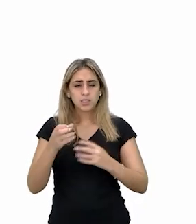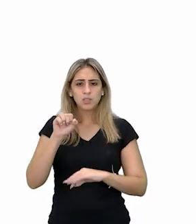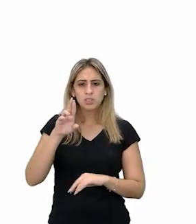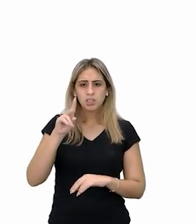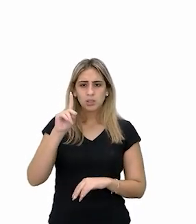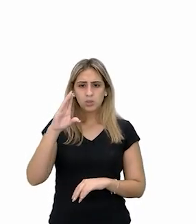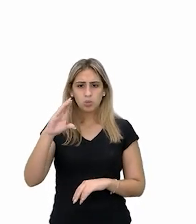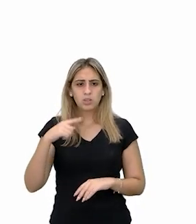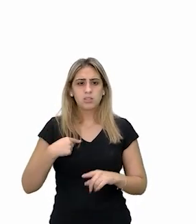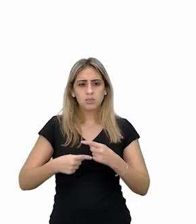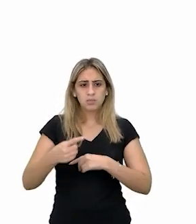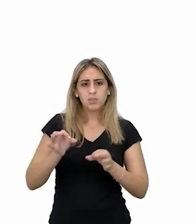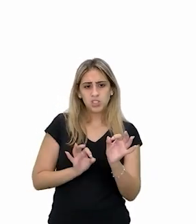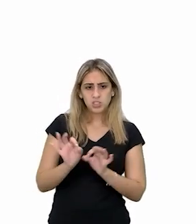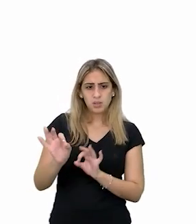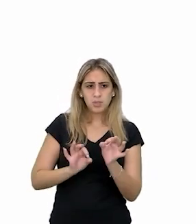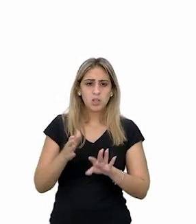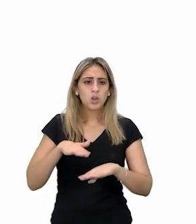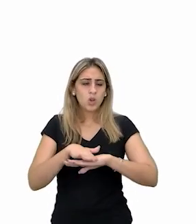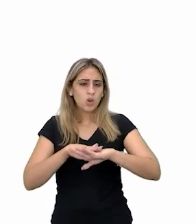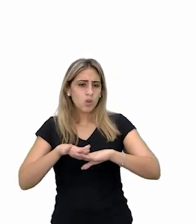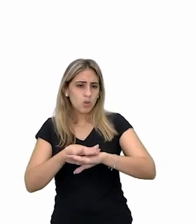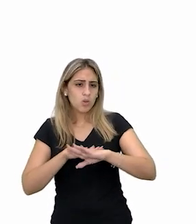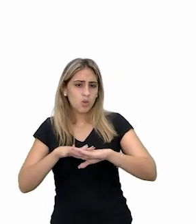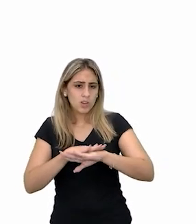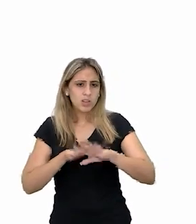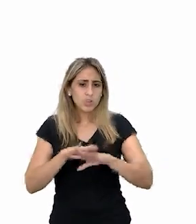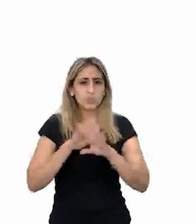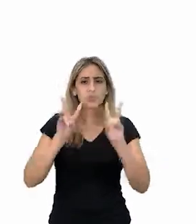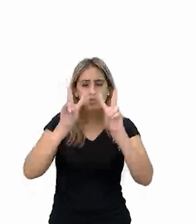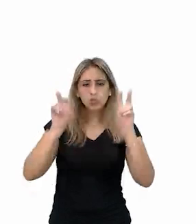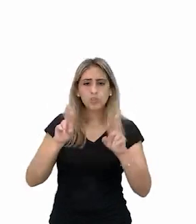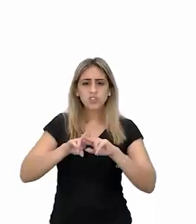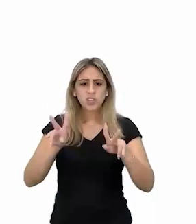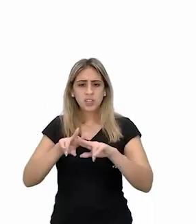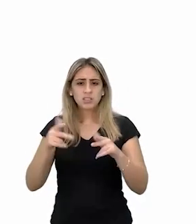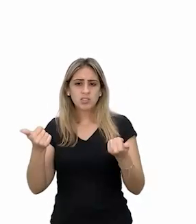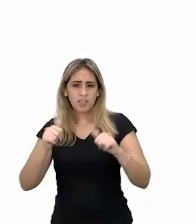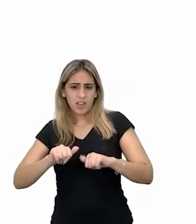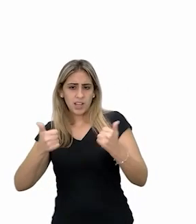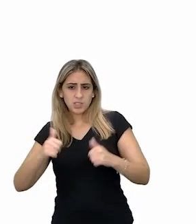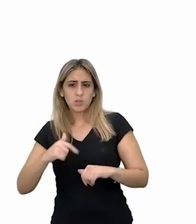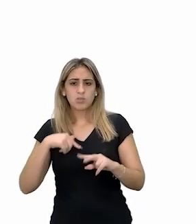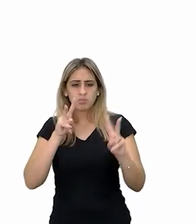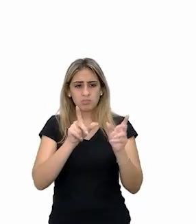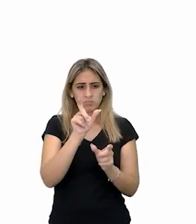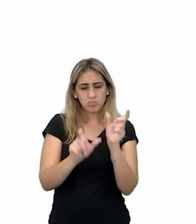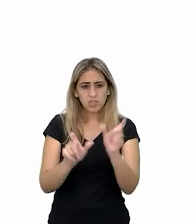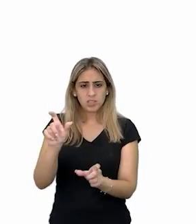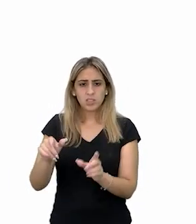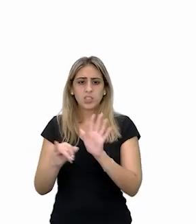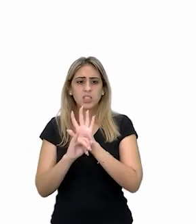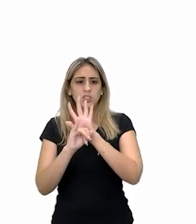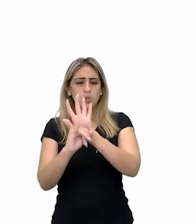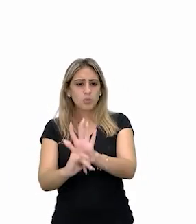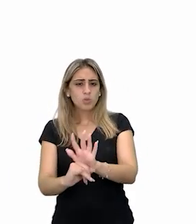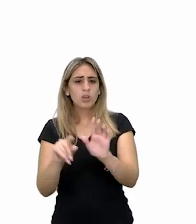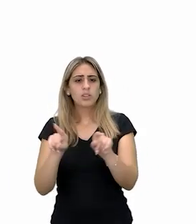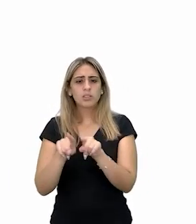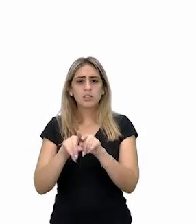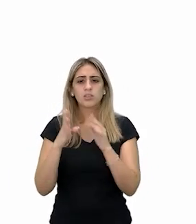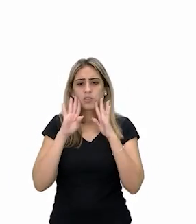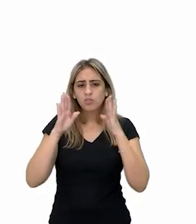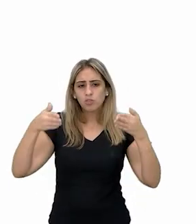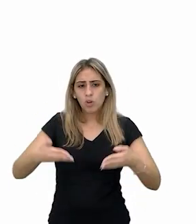na SEDUC, né, na Semana de Planejamento. A gente conversou sobre diferentes tipos de avaliação, né, lembrando que a gente deu